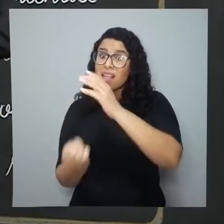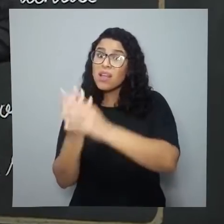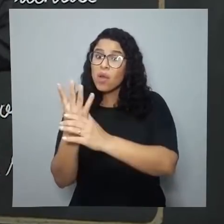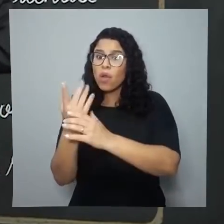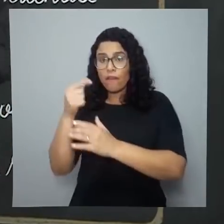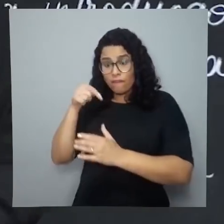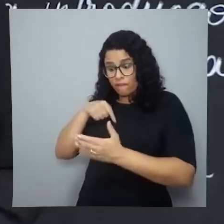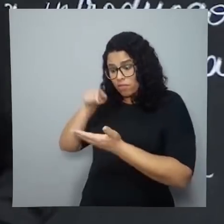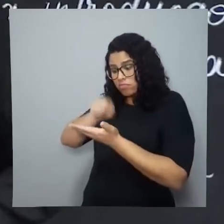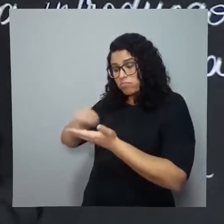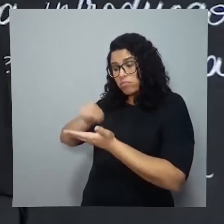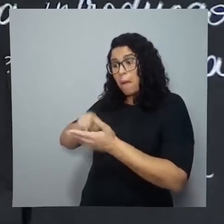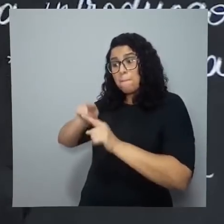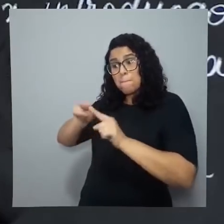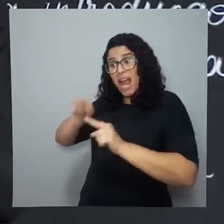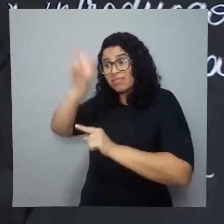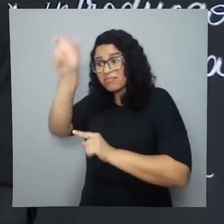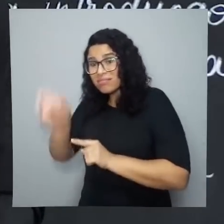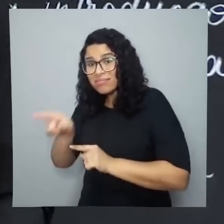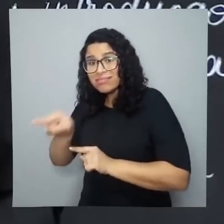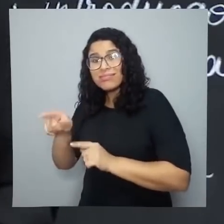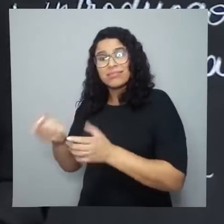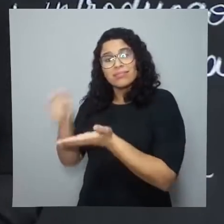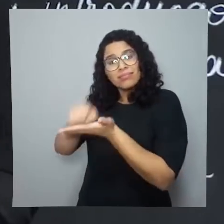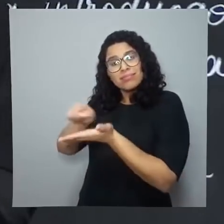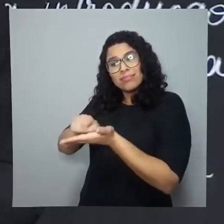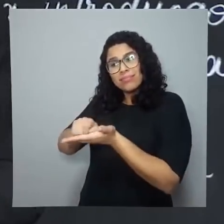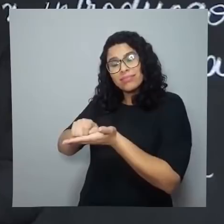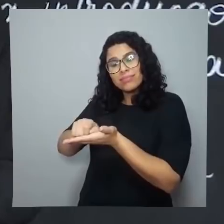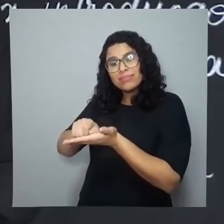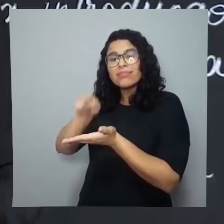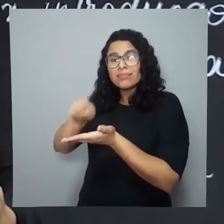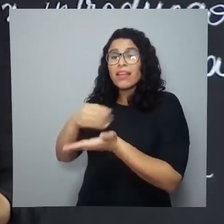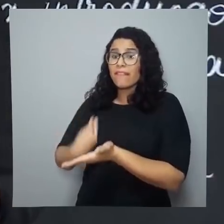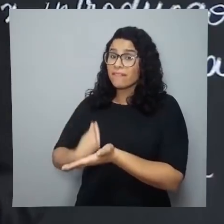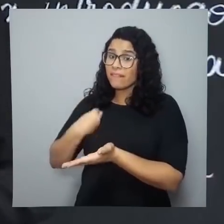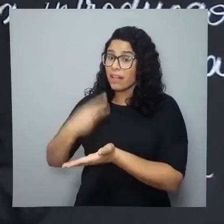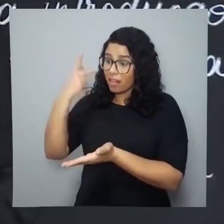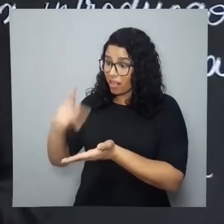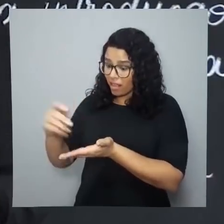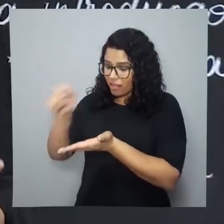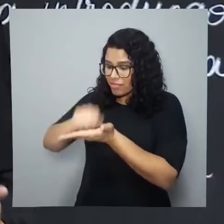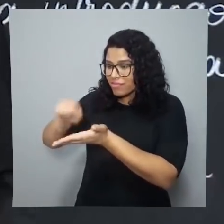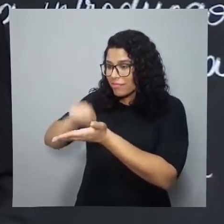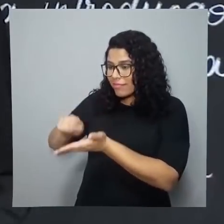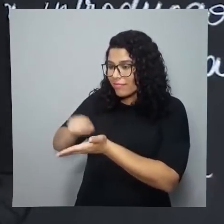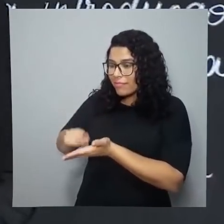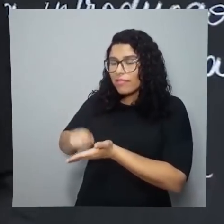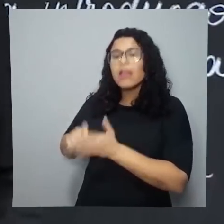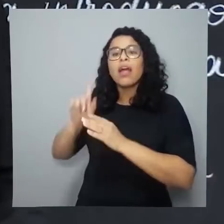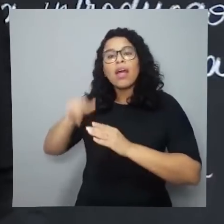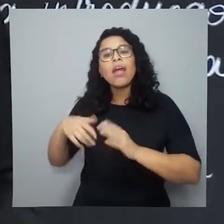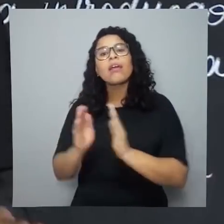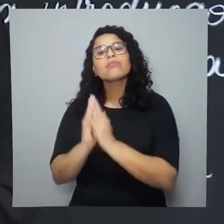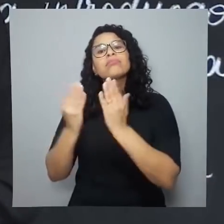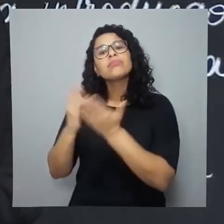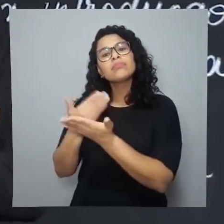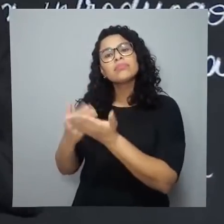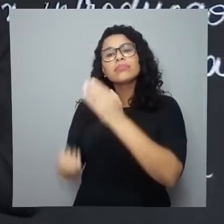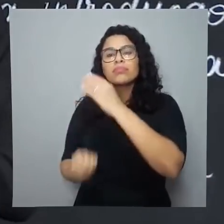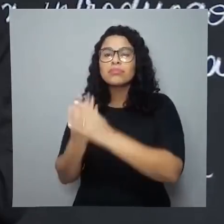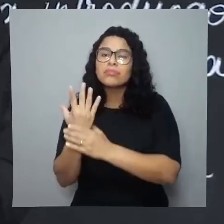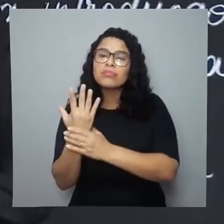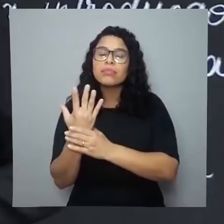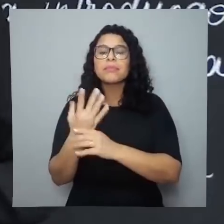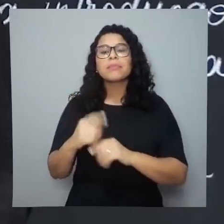autor dessa história, o autor deste personagem, e esse personagem vai vivenciar uma história talvez narrada num formato de diário também. Não deixa